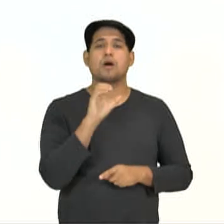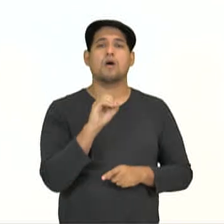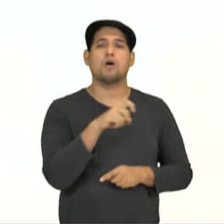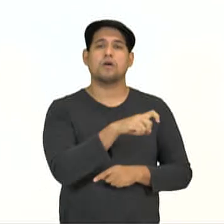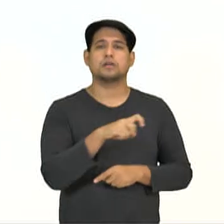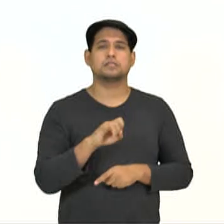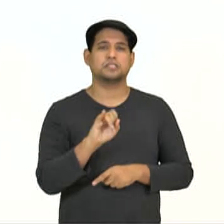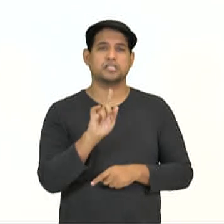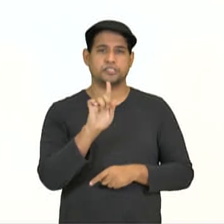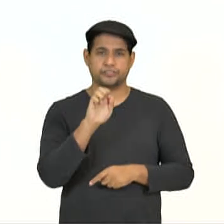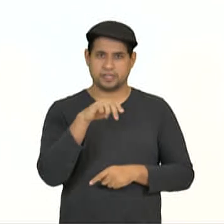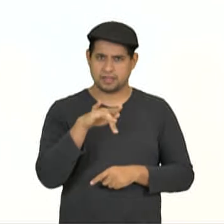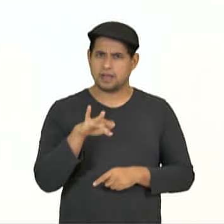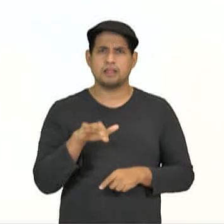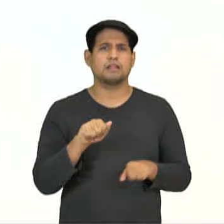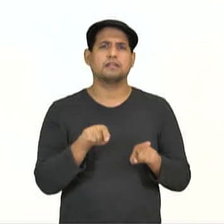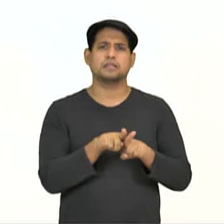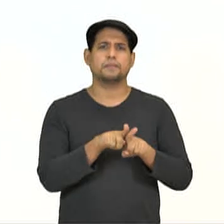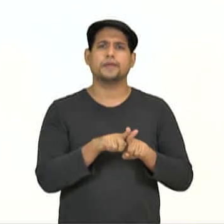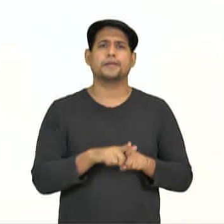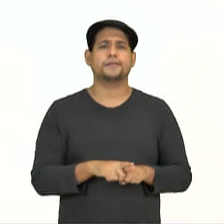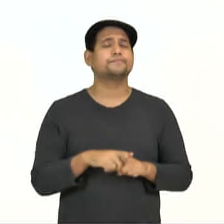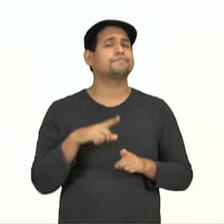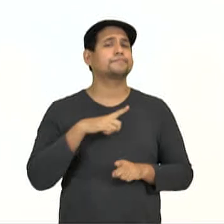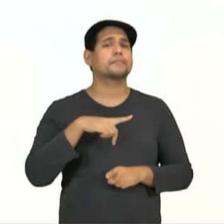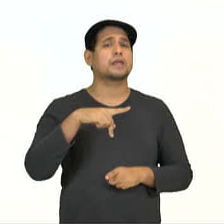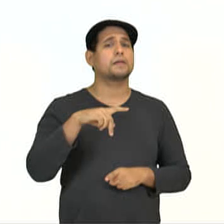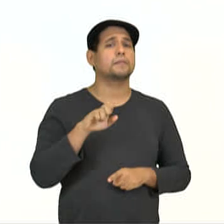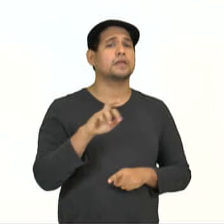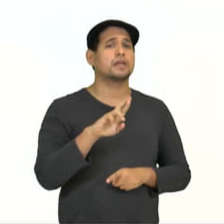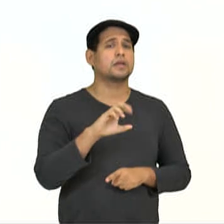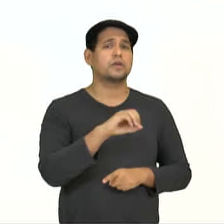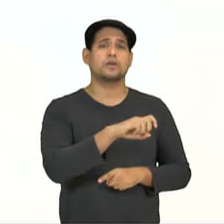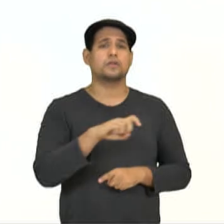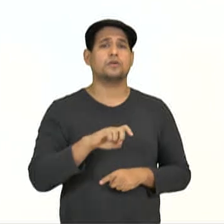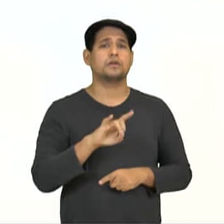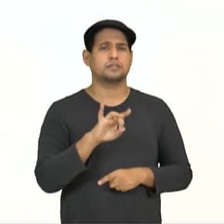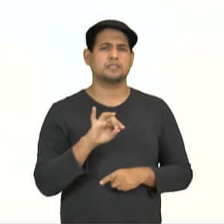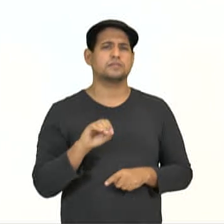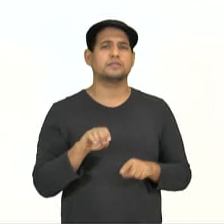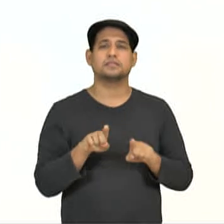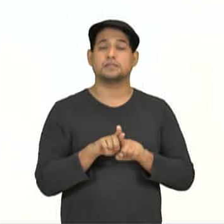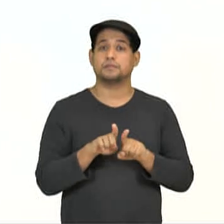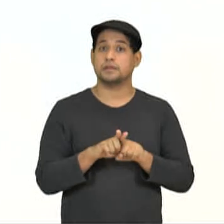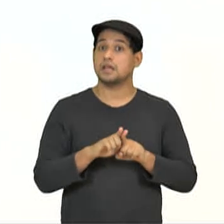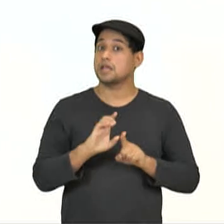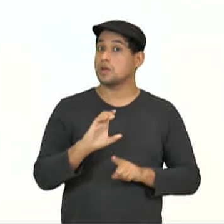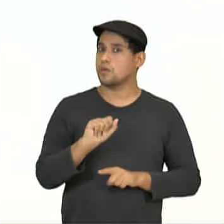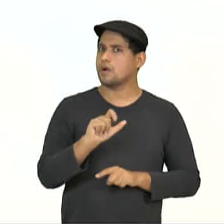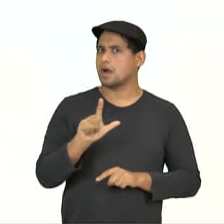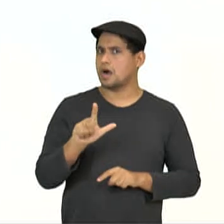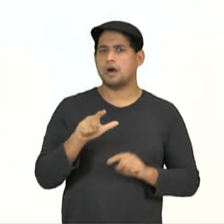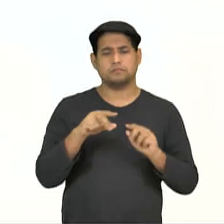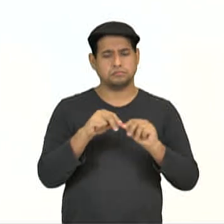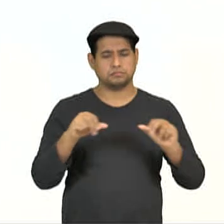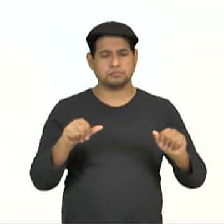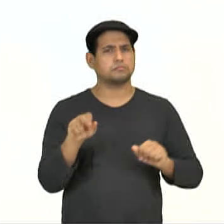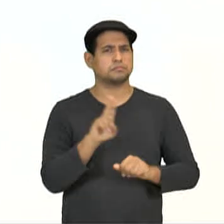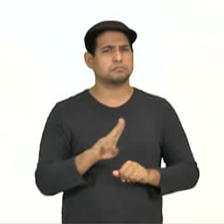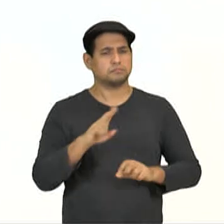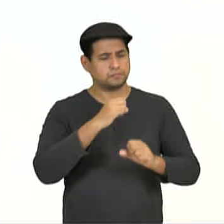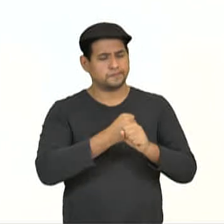utilizada lá nos ferimentos, é o peróxido de hidrogênio. O cal, muito utilizado aí